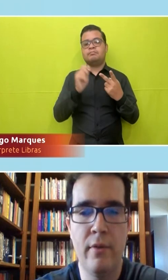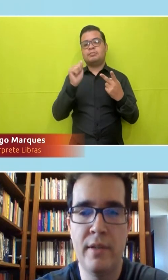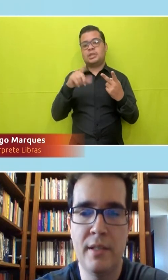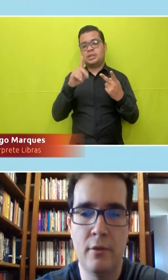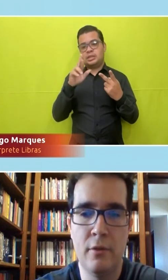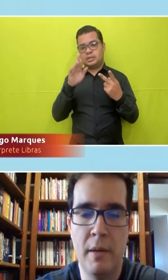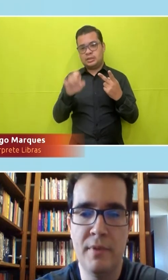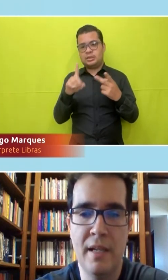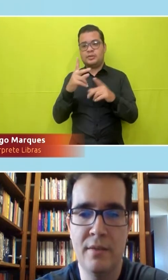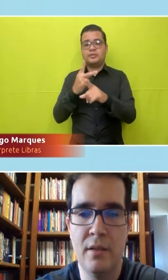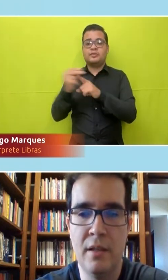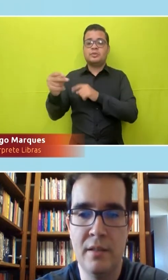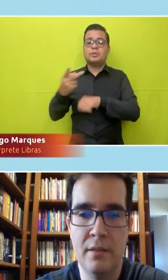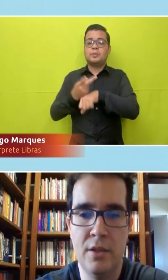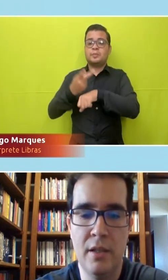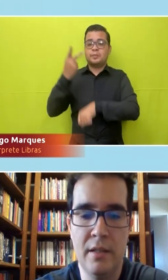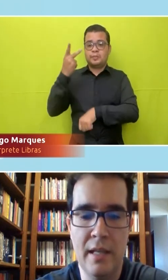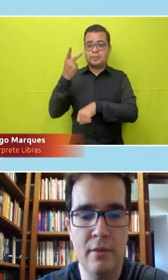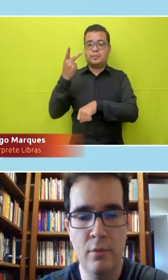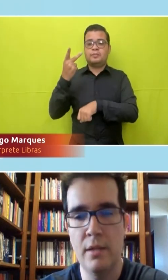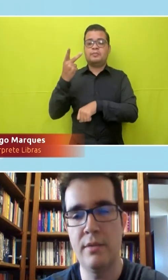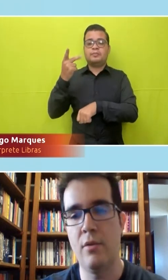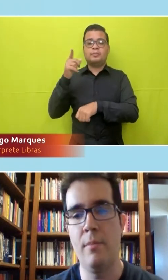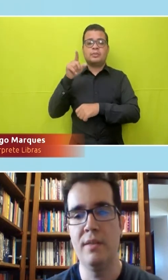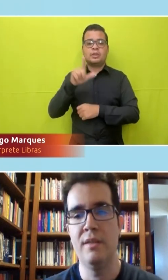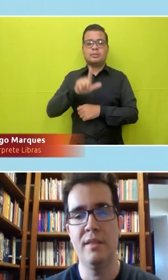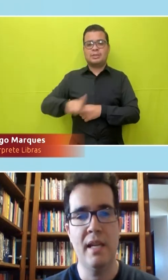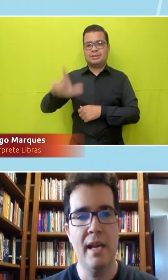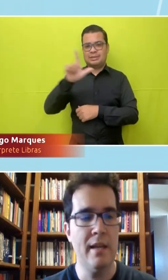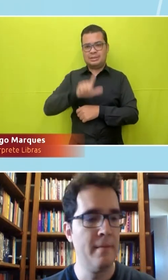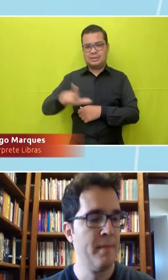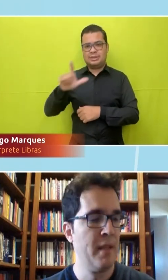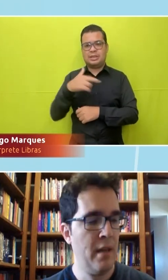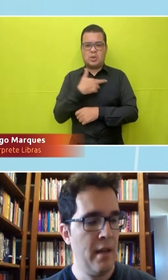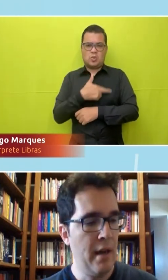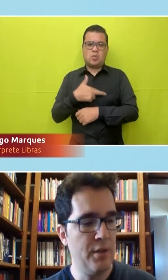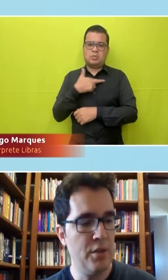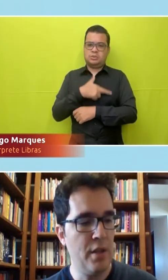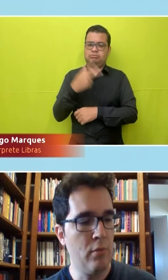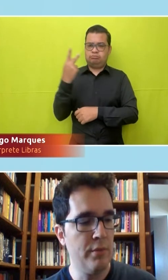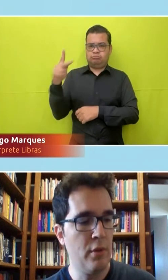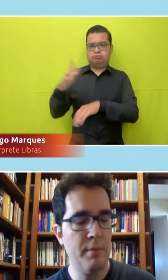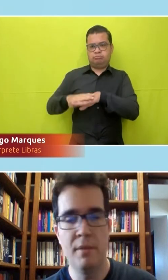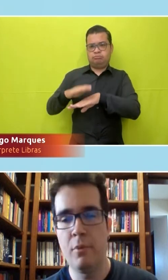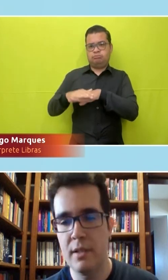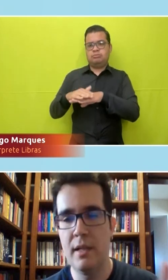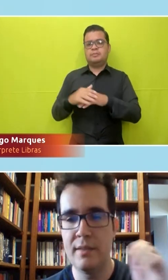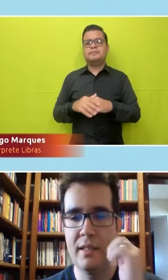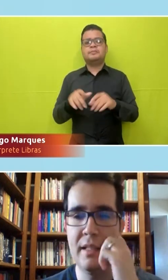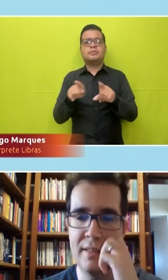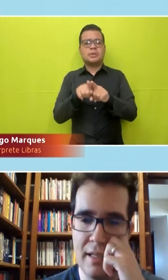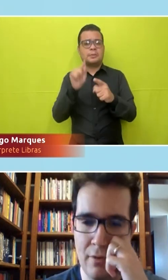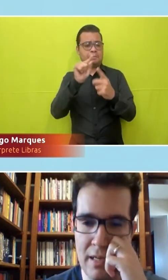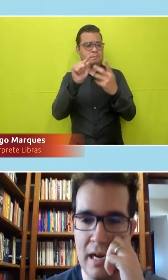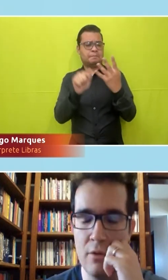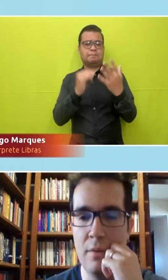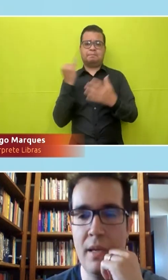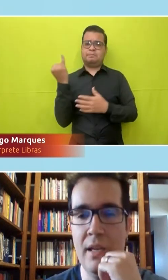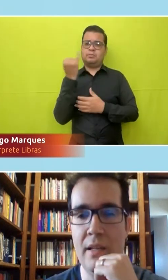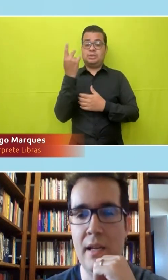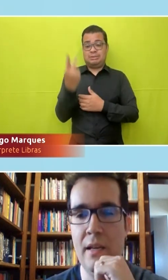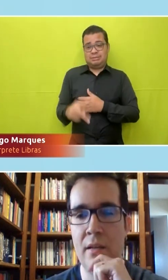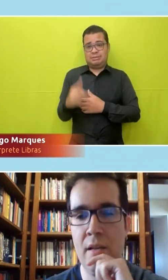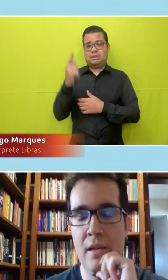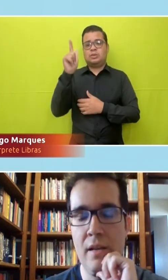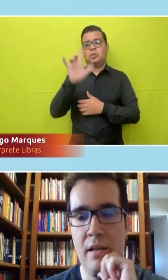Leones, que foi vencedor do Prêmio Sesc de Literatura, com seu romance de estreia. A gente tem alguns nomes importantes aqui da cena local